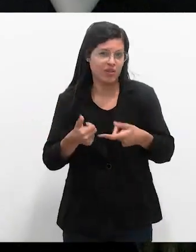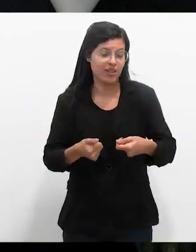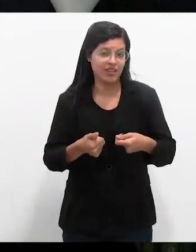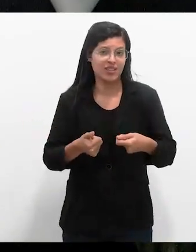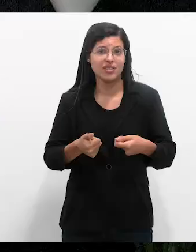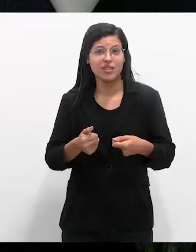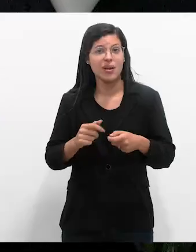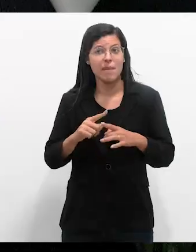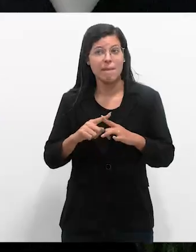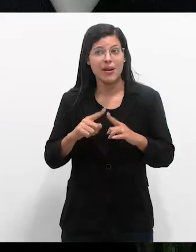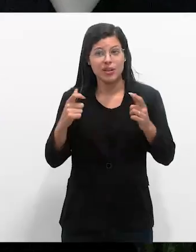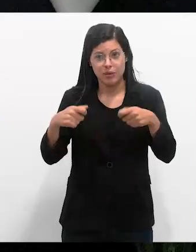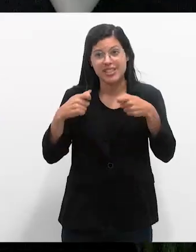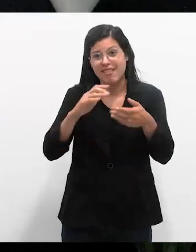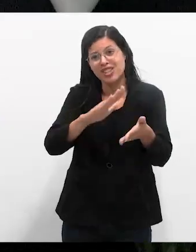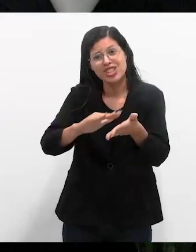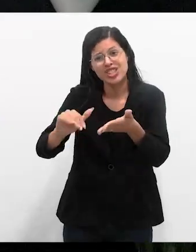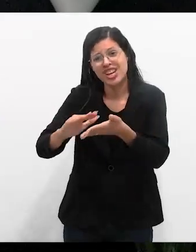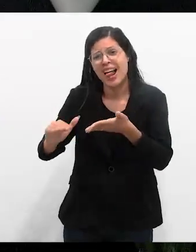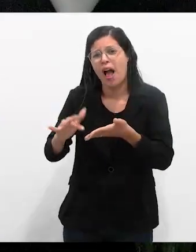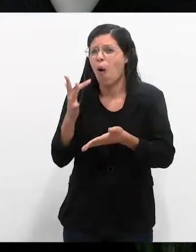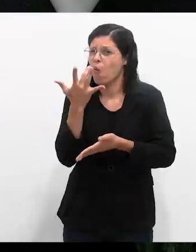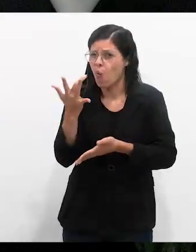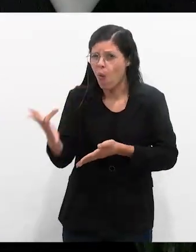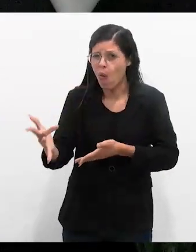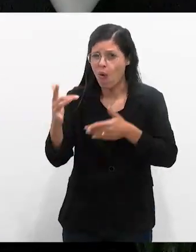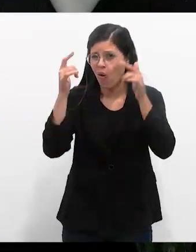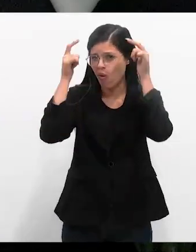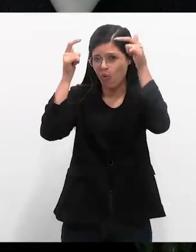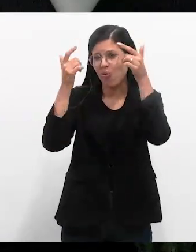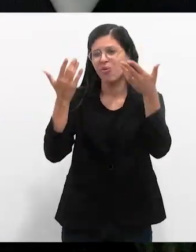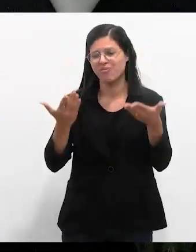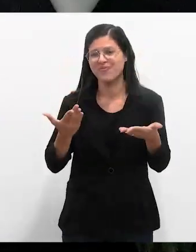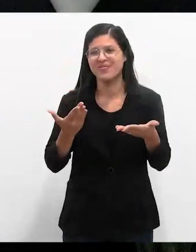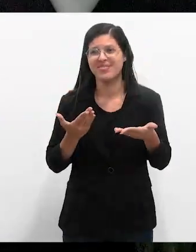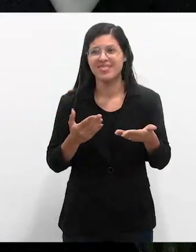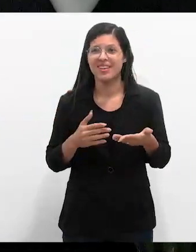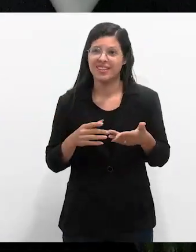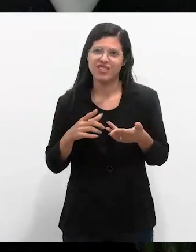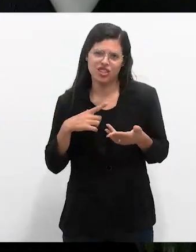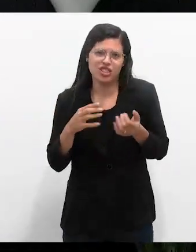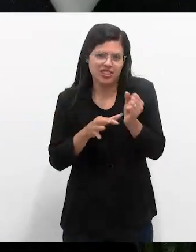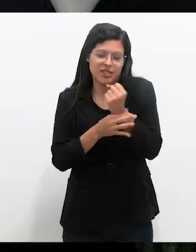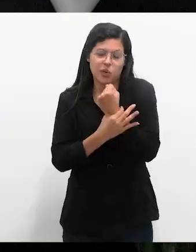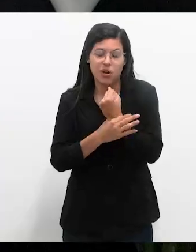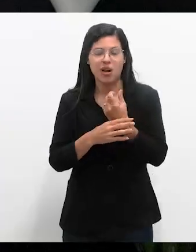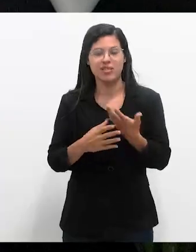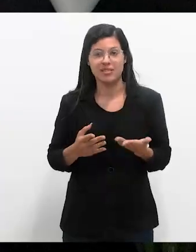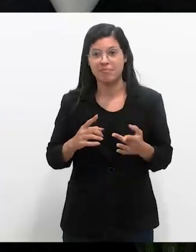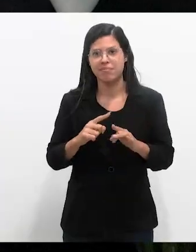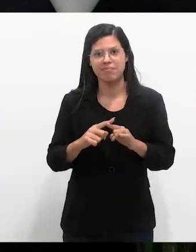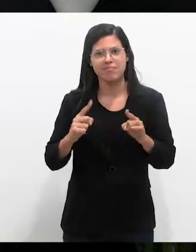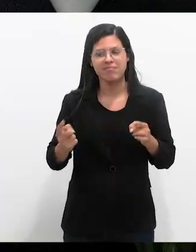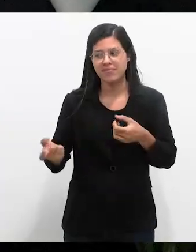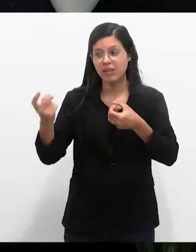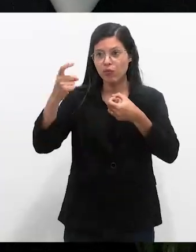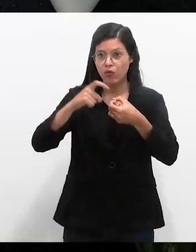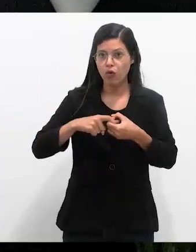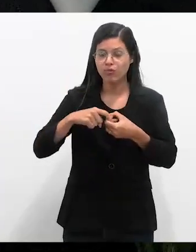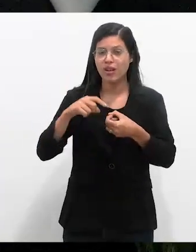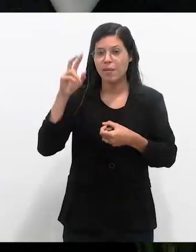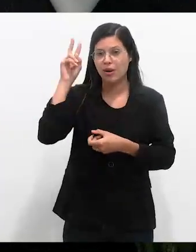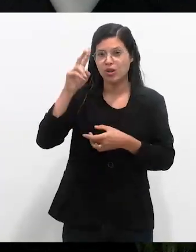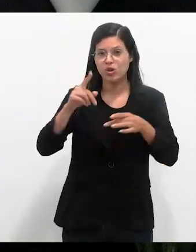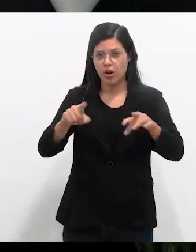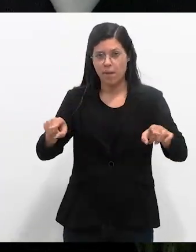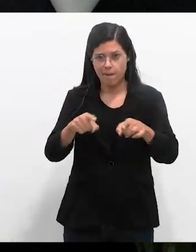mas... tinha que ter tirado ouro, né, gente, para poder ir para lá, né? Não, apesar de estar com segurança. E aí vamos voltar para o